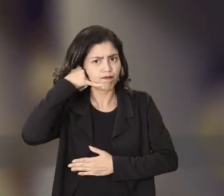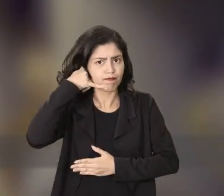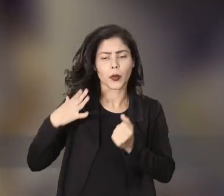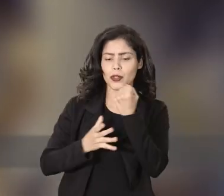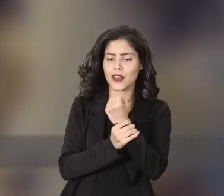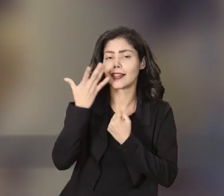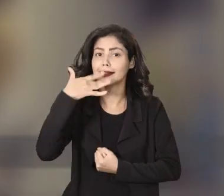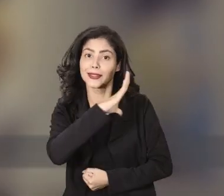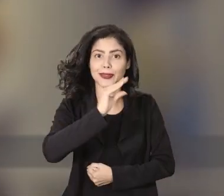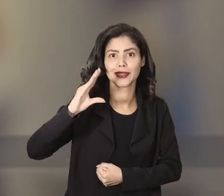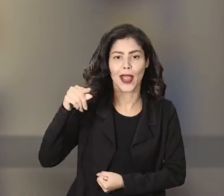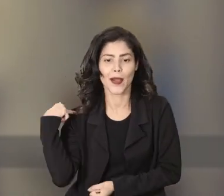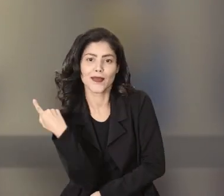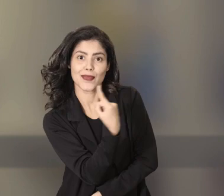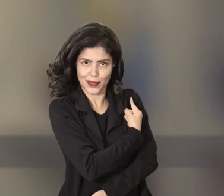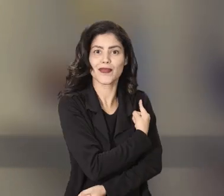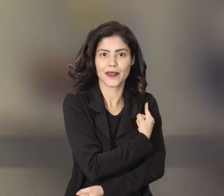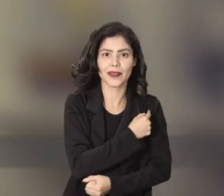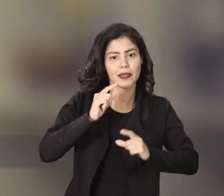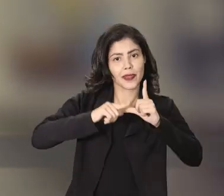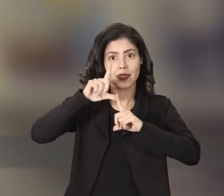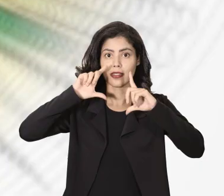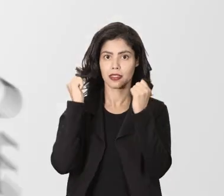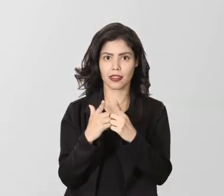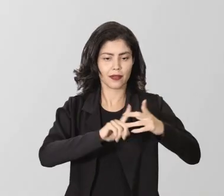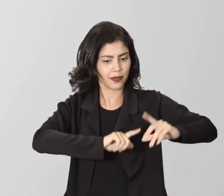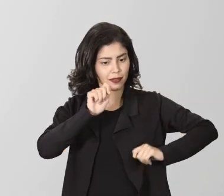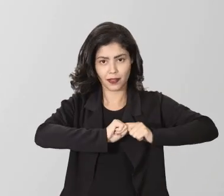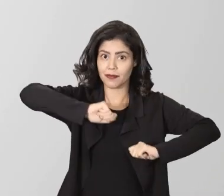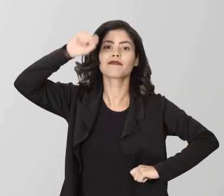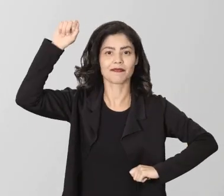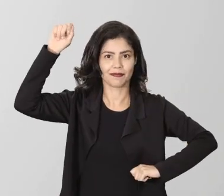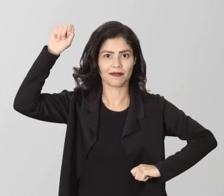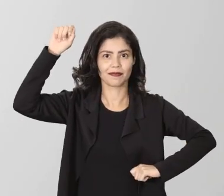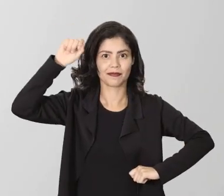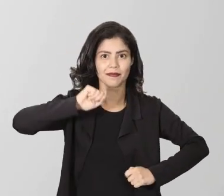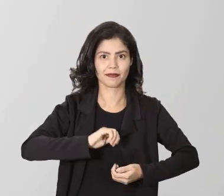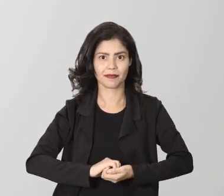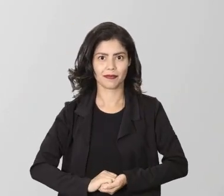Denuncie! Proteger as crianças e adolescentes é um dever de todos nós. Assembleia Legislativa do Estado do Acre.